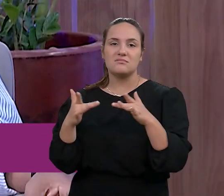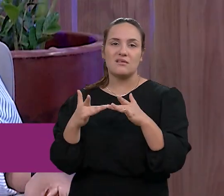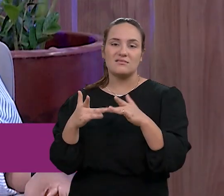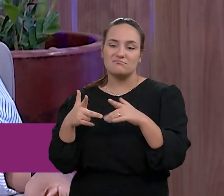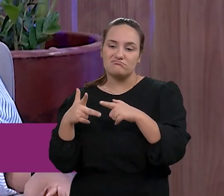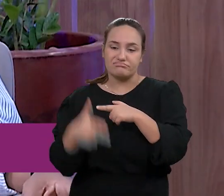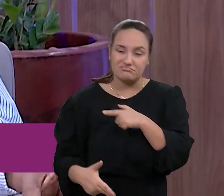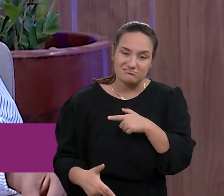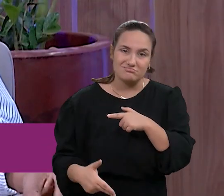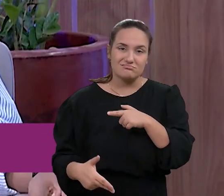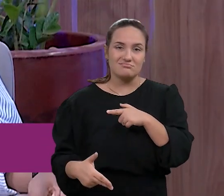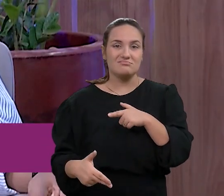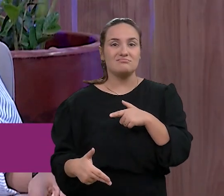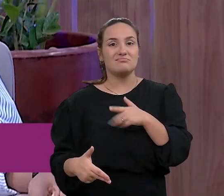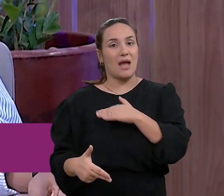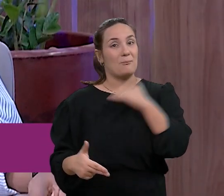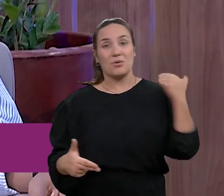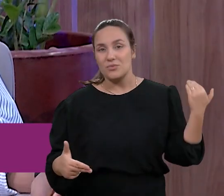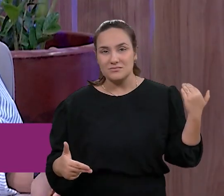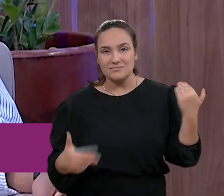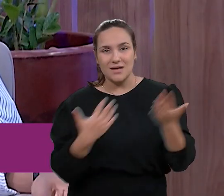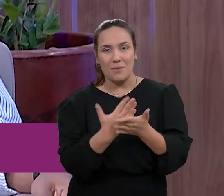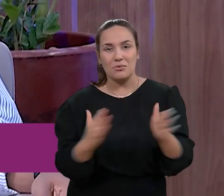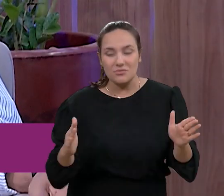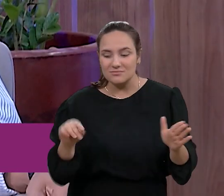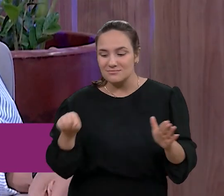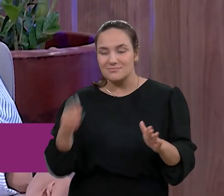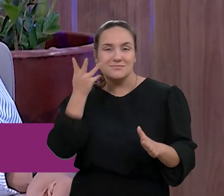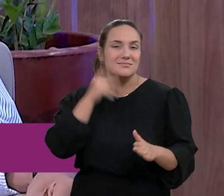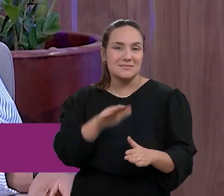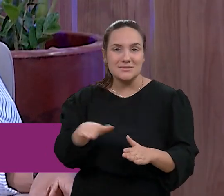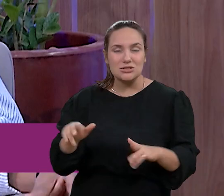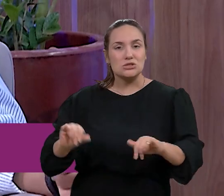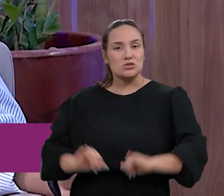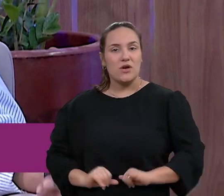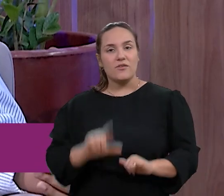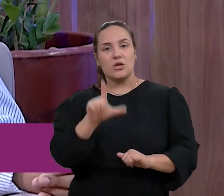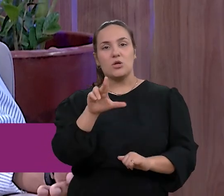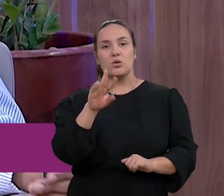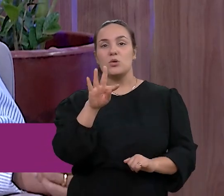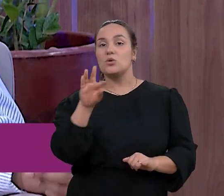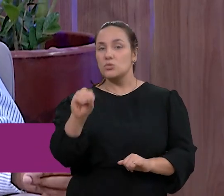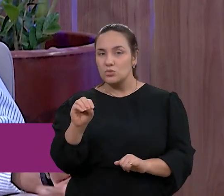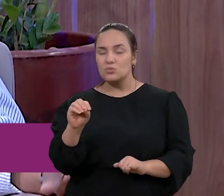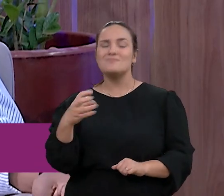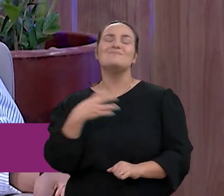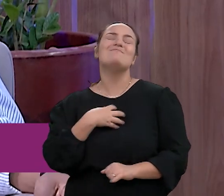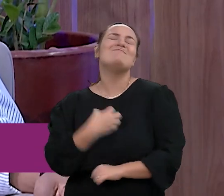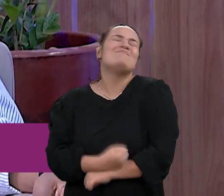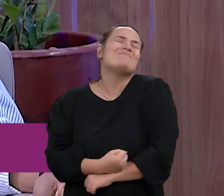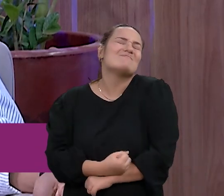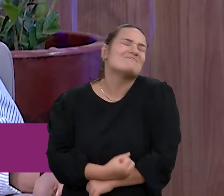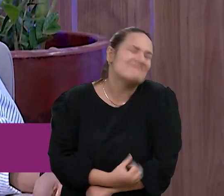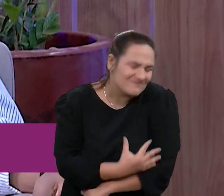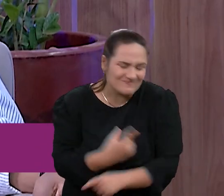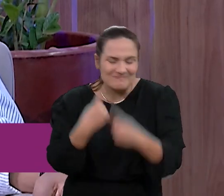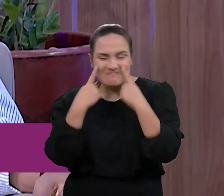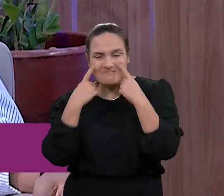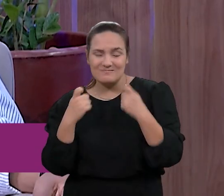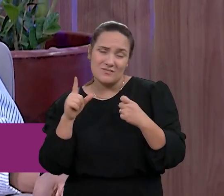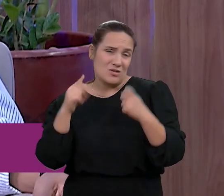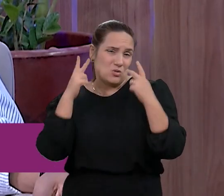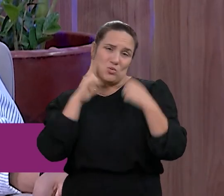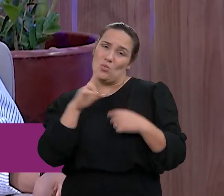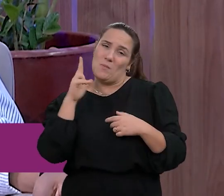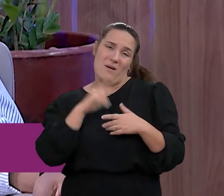vínculo fica quebrado Então você tem uma situação de luto da criança que é uma situação que a gente poderia chamar de uma situação emocional até